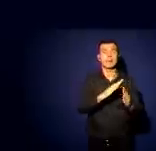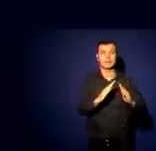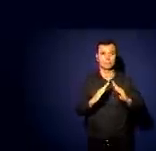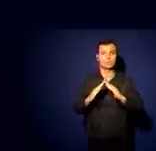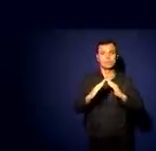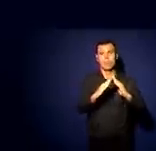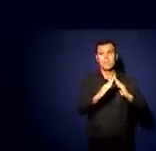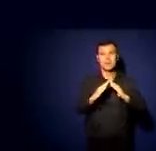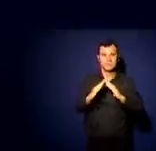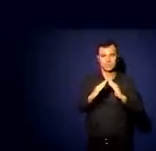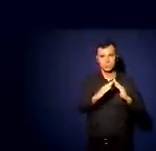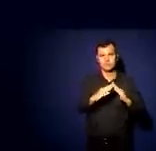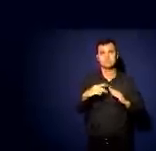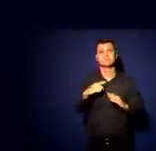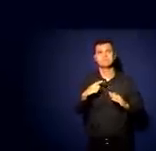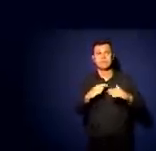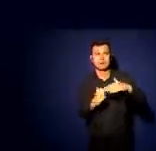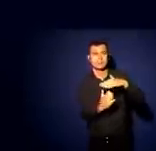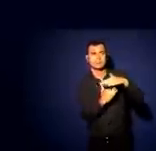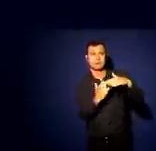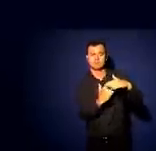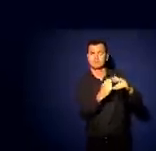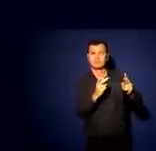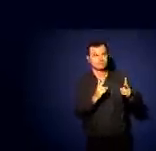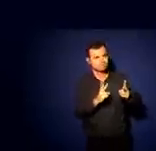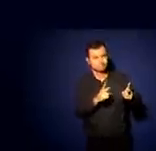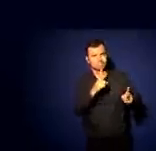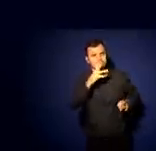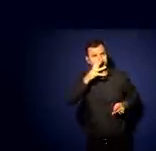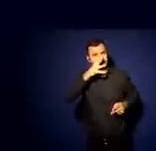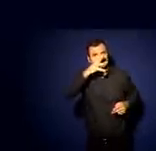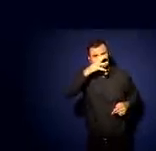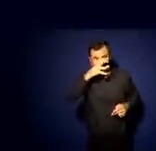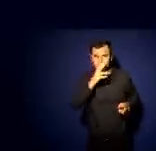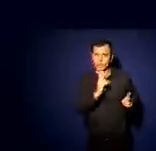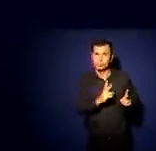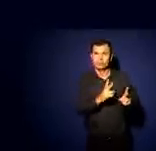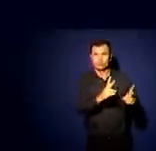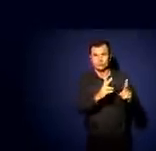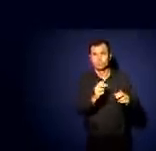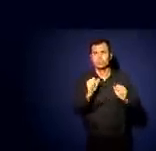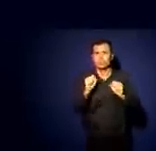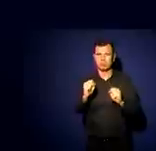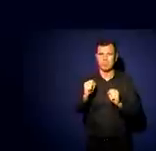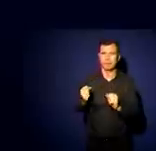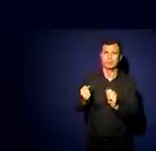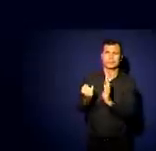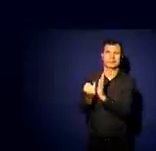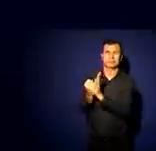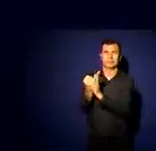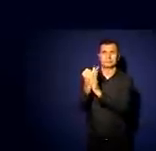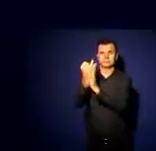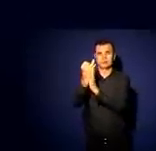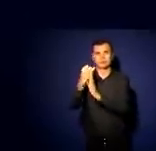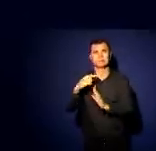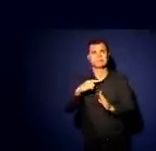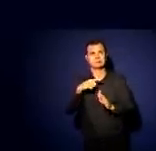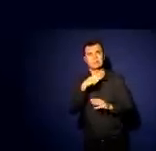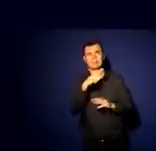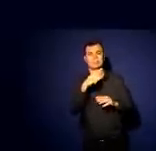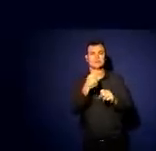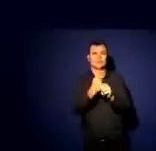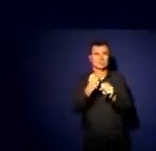empresas que são mais resilientes que conseguem repassar inflação Principalmente as empresas de energia elétrica infraestrutura e mesmo de